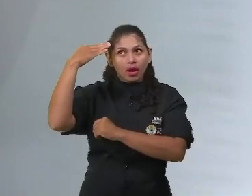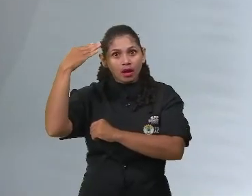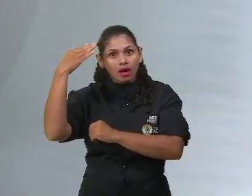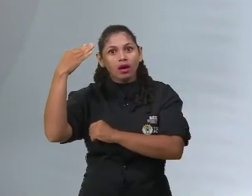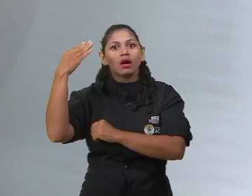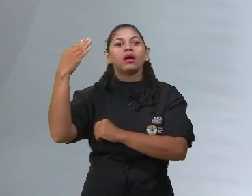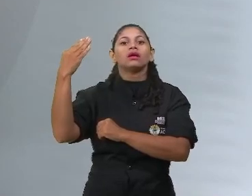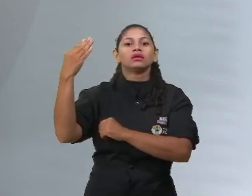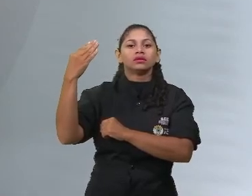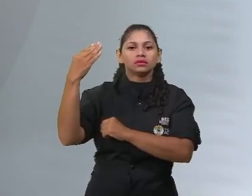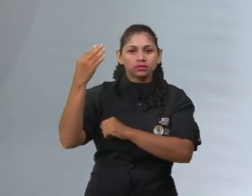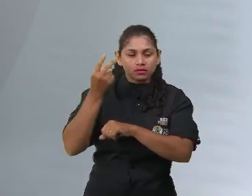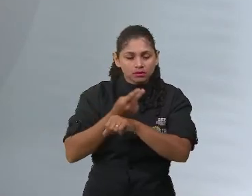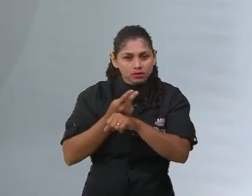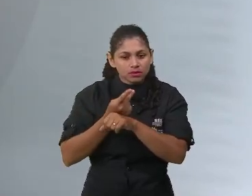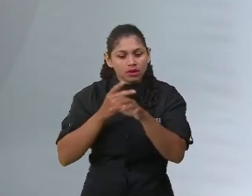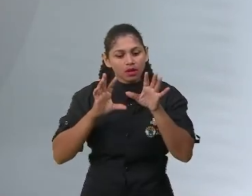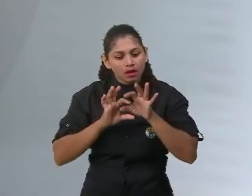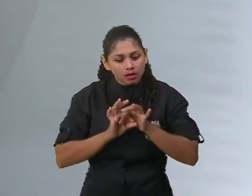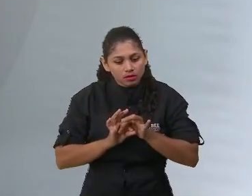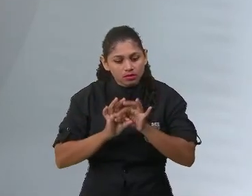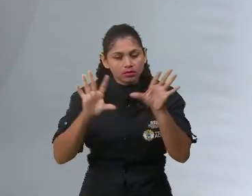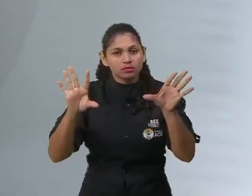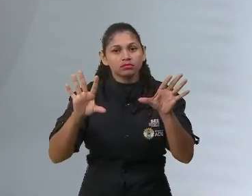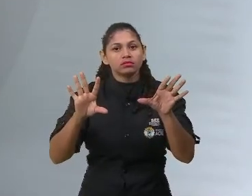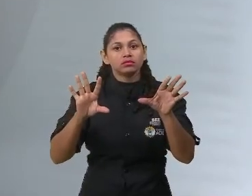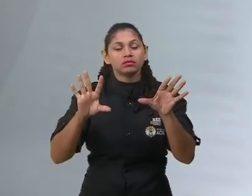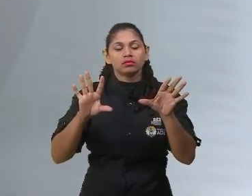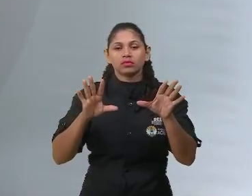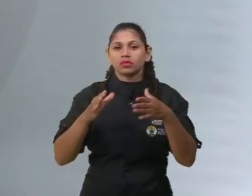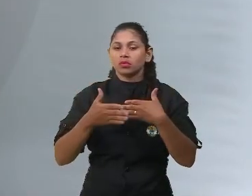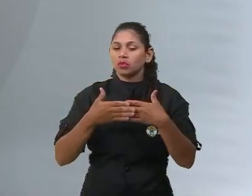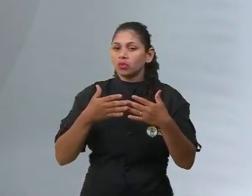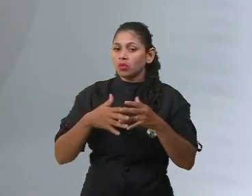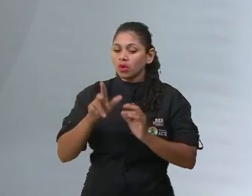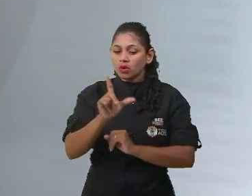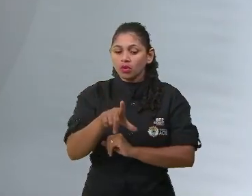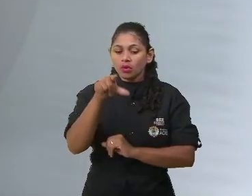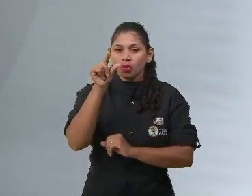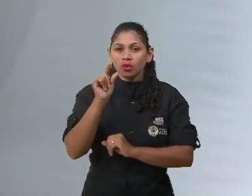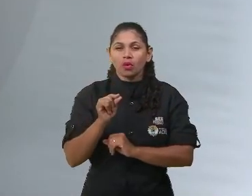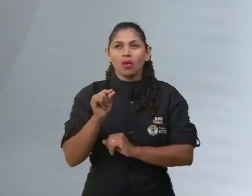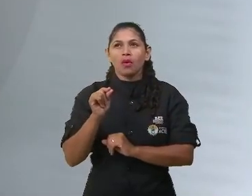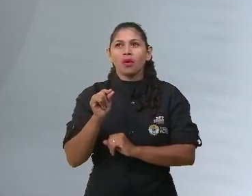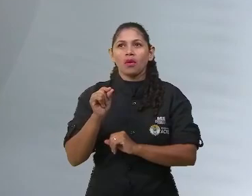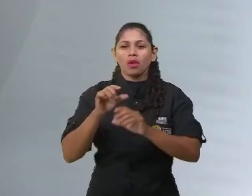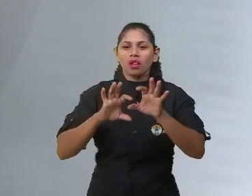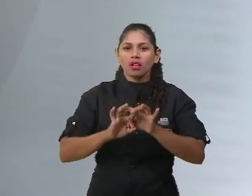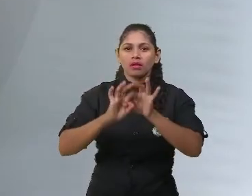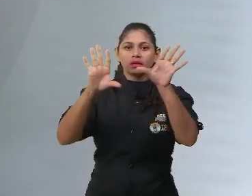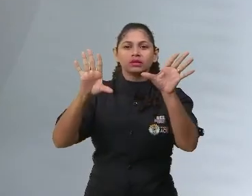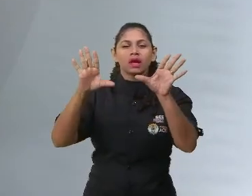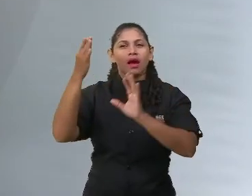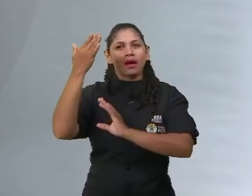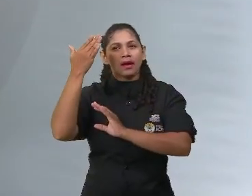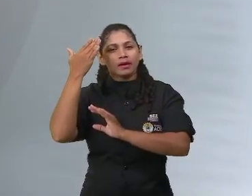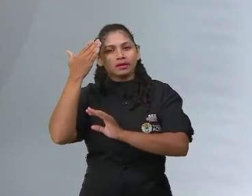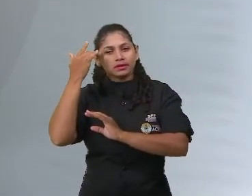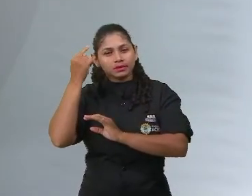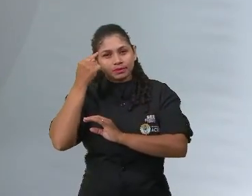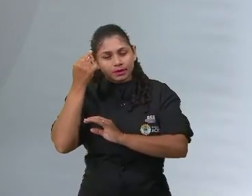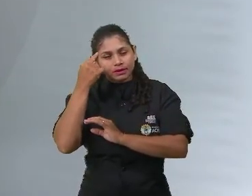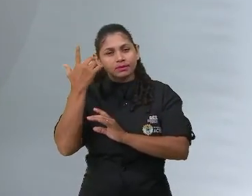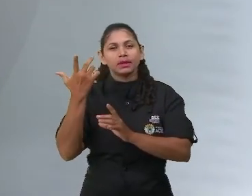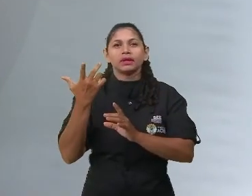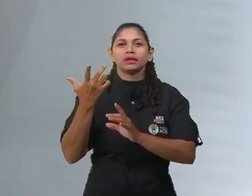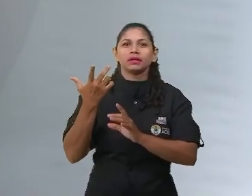que buscava a liberdade. Então, qualquer alternativa que fale sobre liberdade de pensamento, liberdade popular, soberania